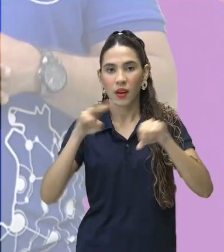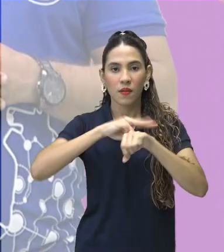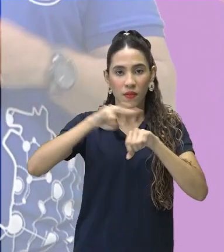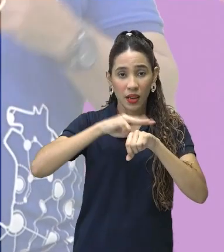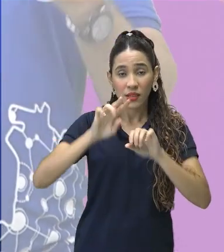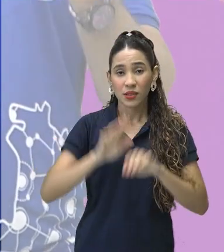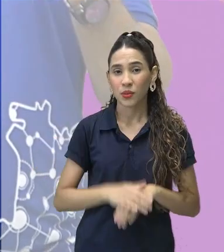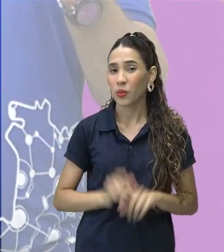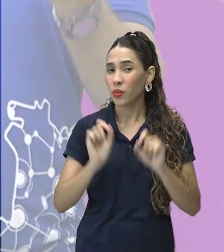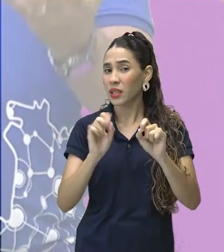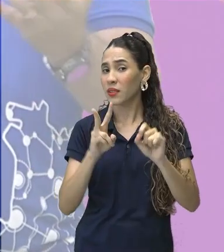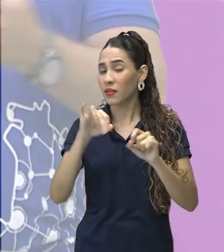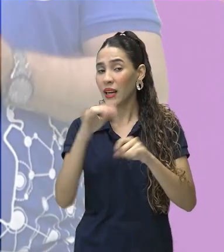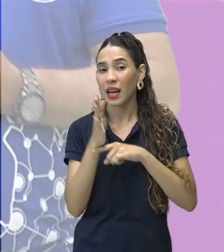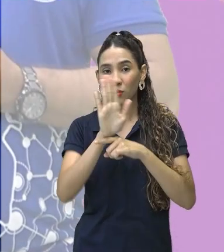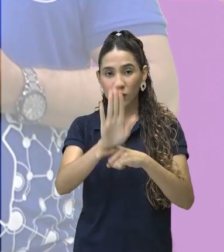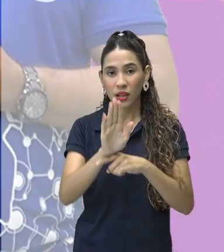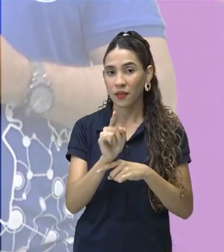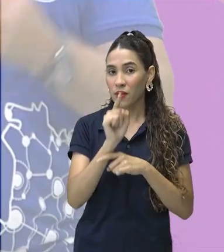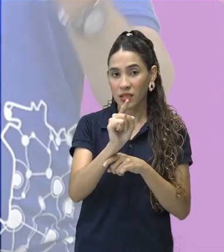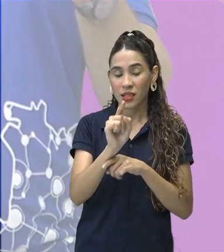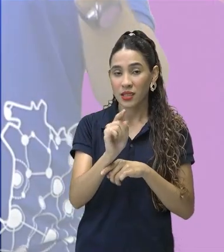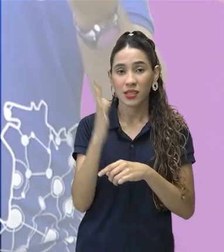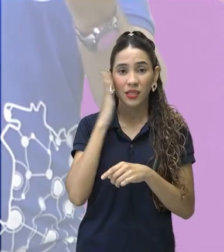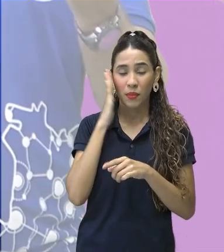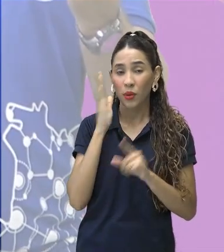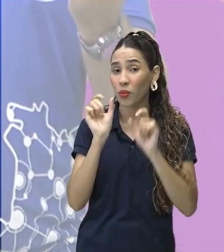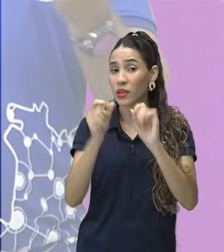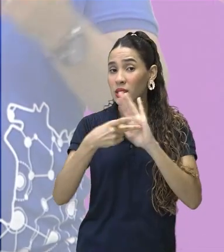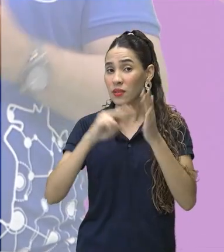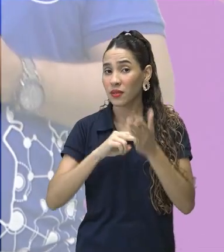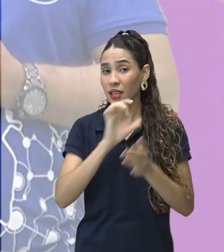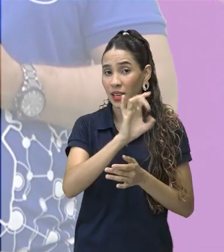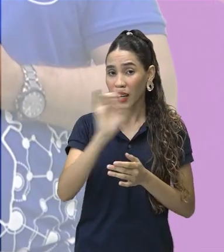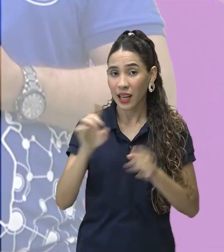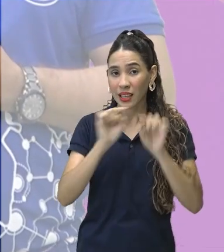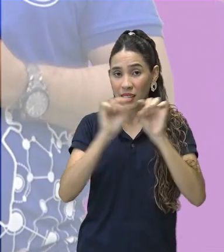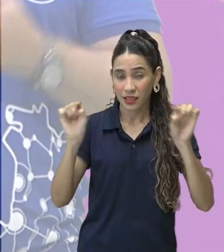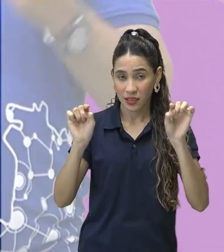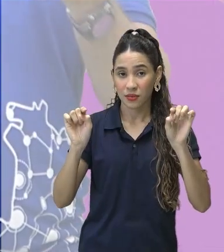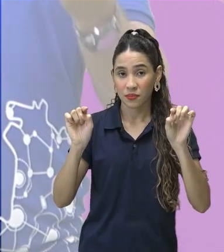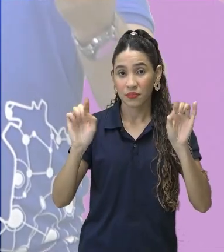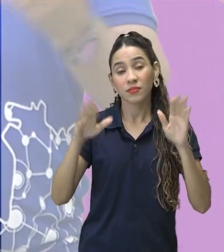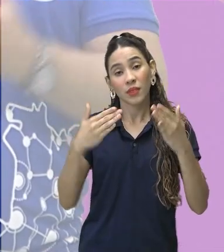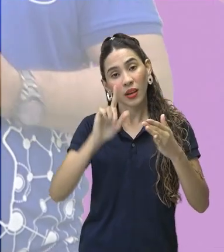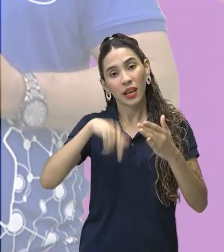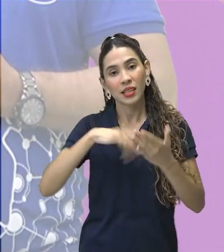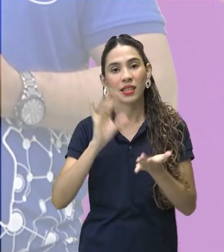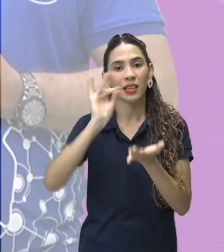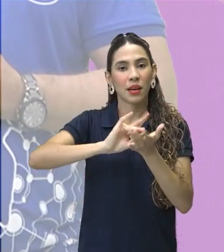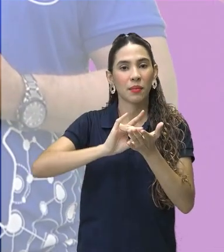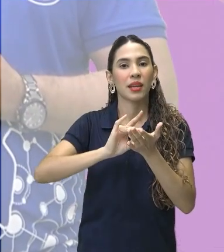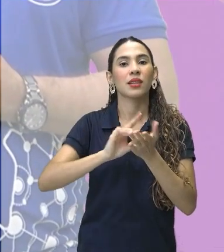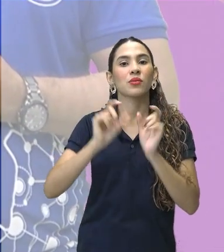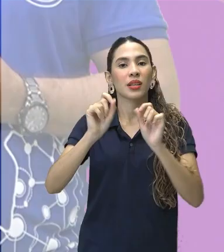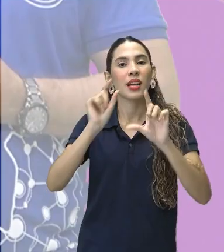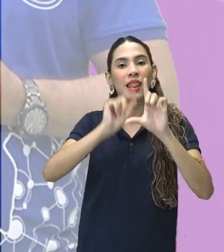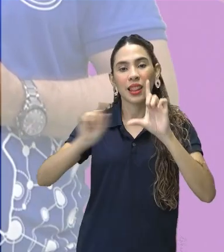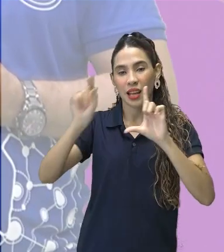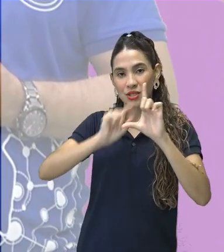verde. O que vai lhe ajudar a saber o que significa cada uma daquelas linhas? É exatamente as